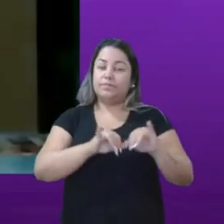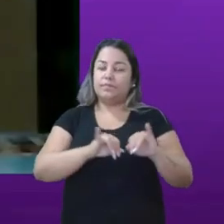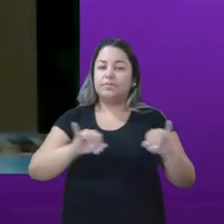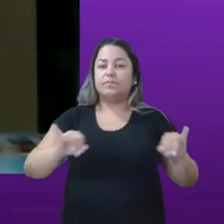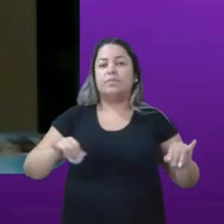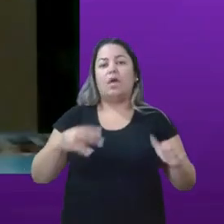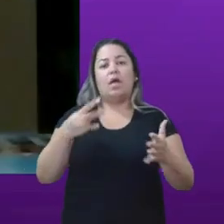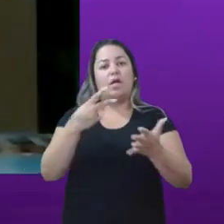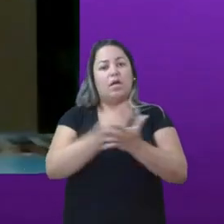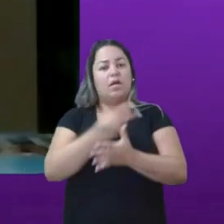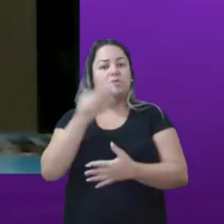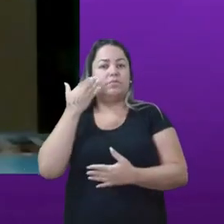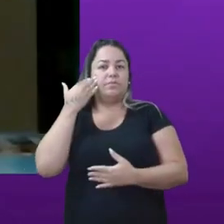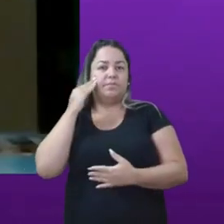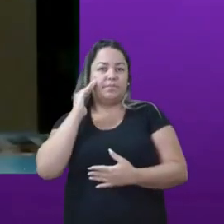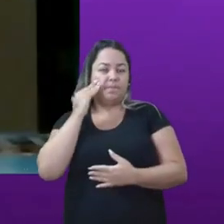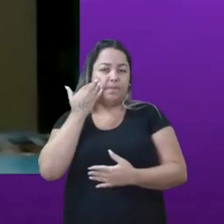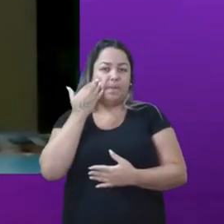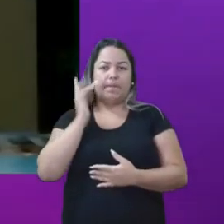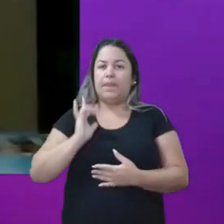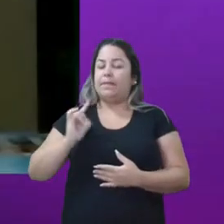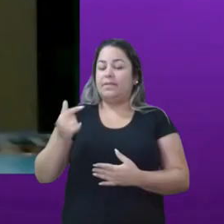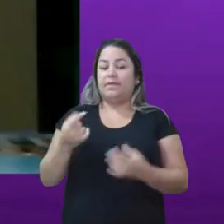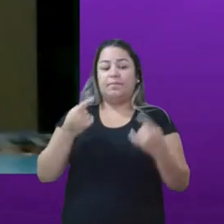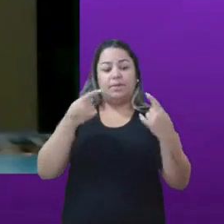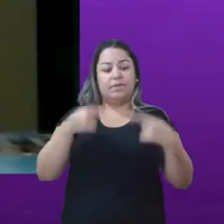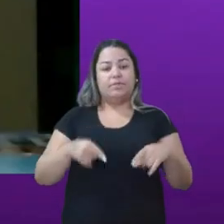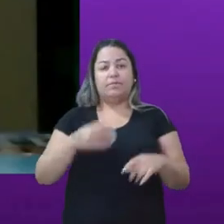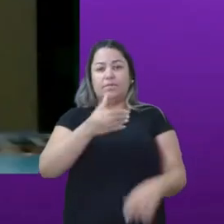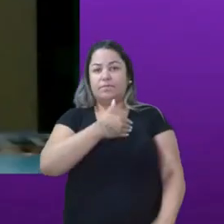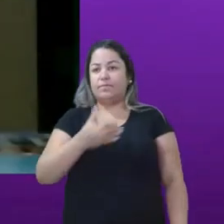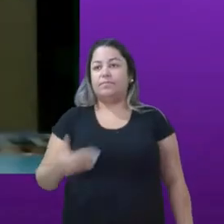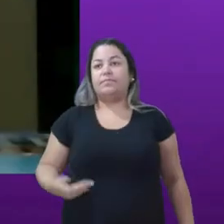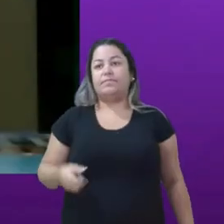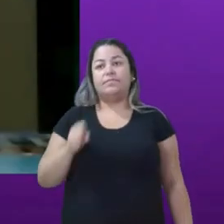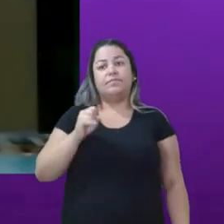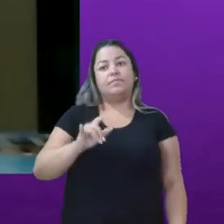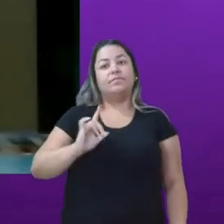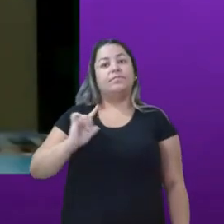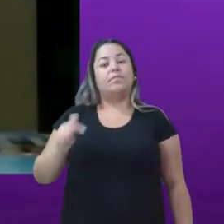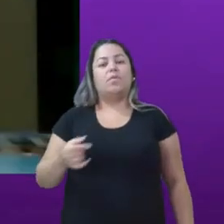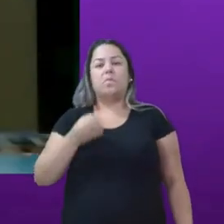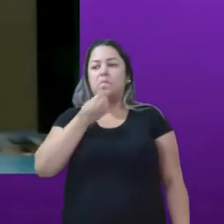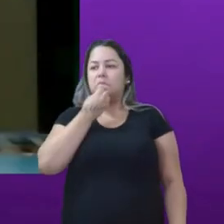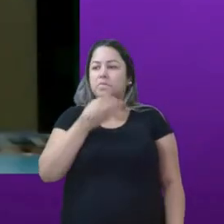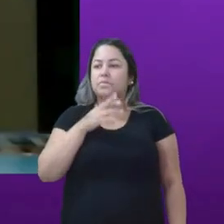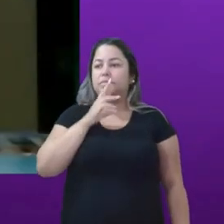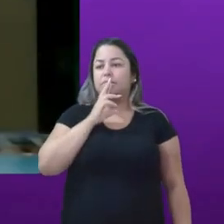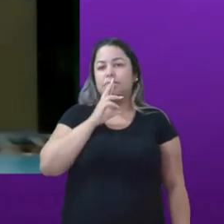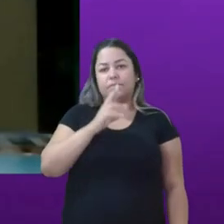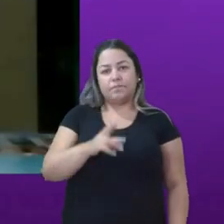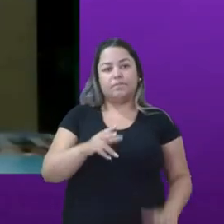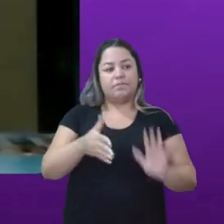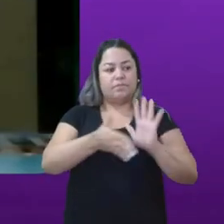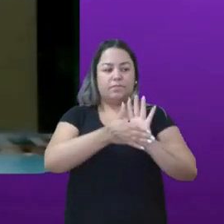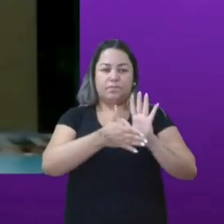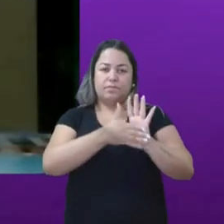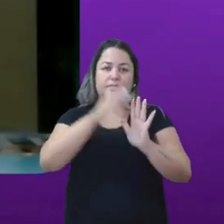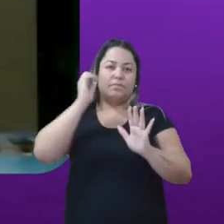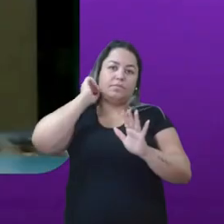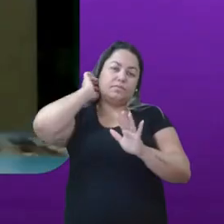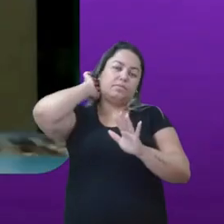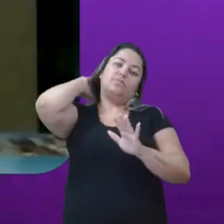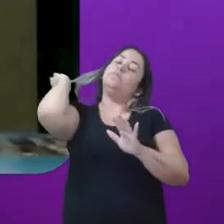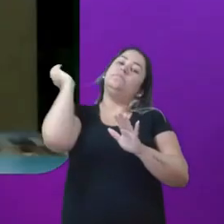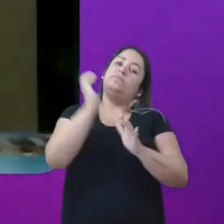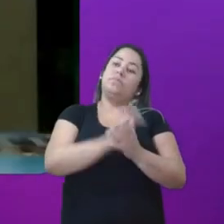o que está acontecendo. Não existe política pública sem ter um bom diagnóstico, sem ter uma boa proposta, sem